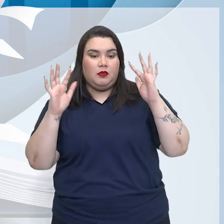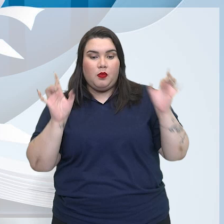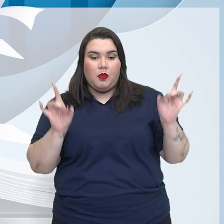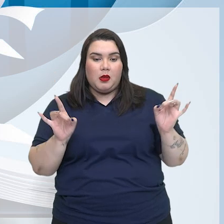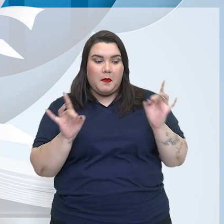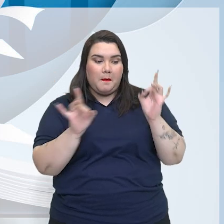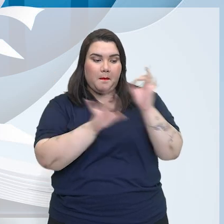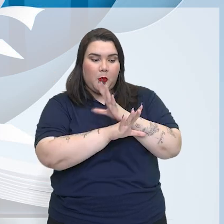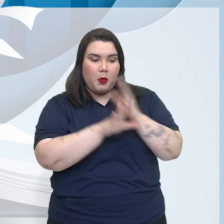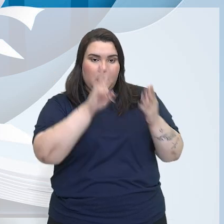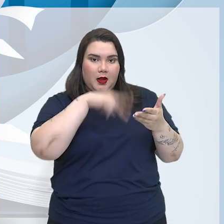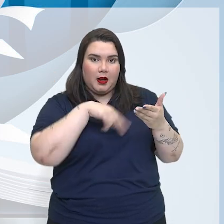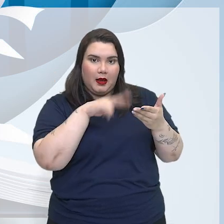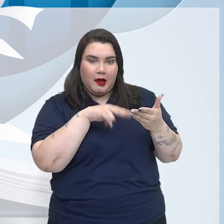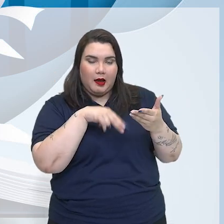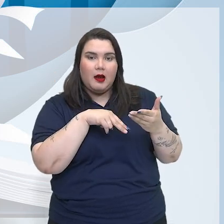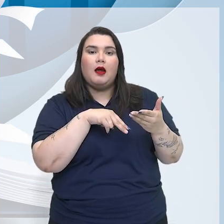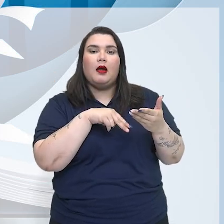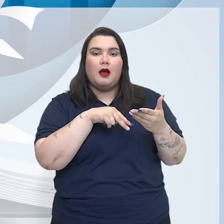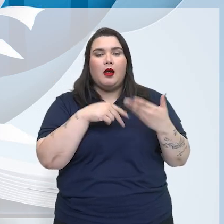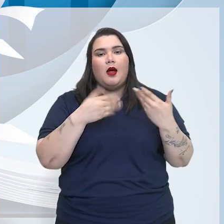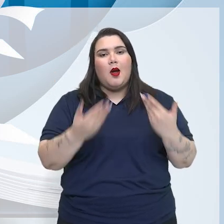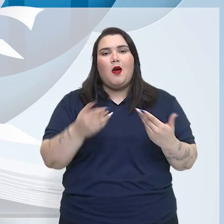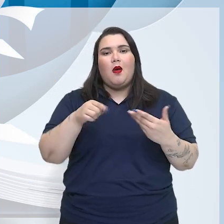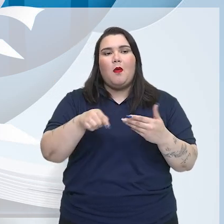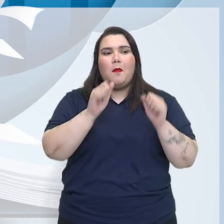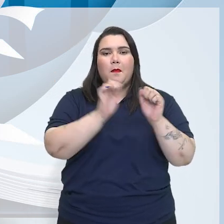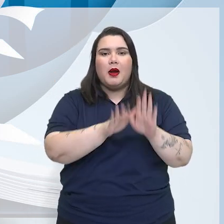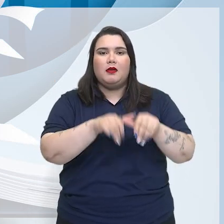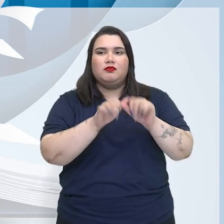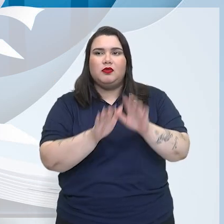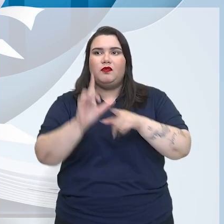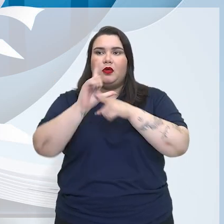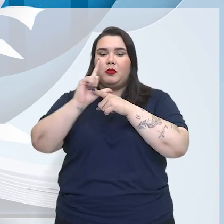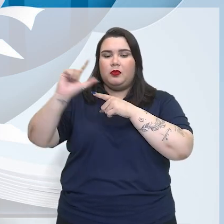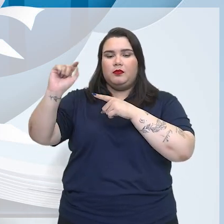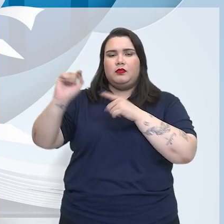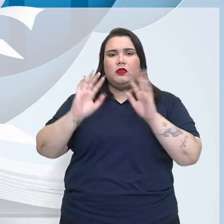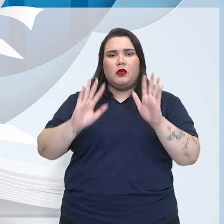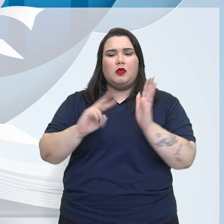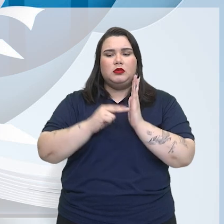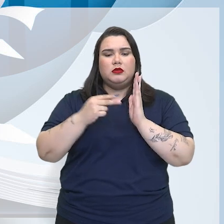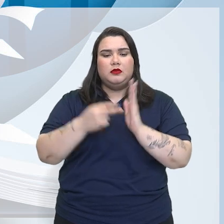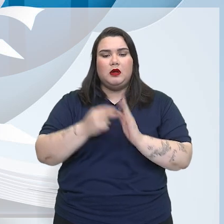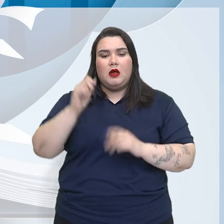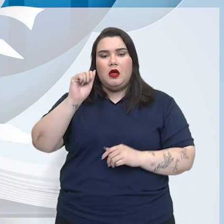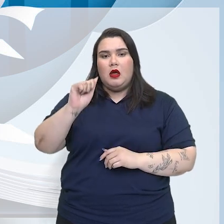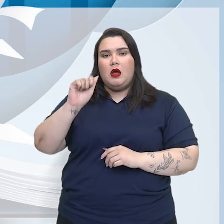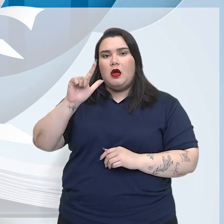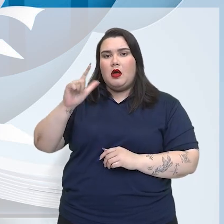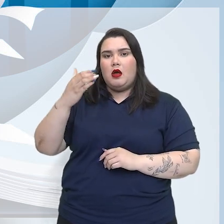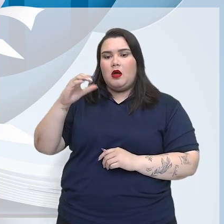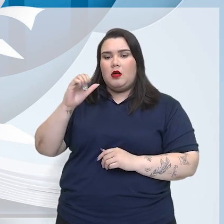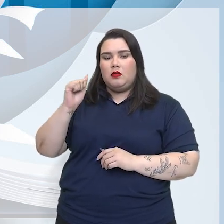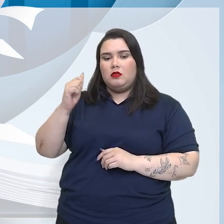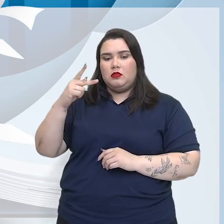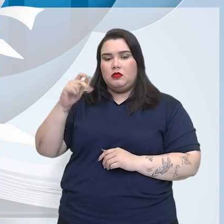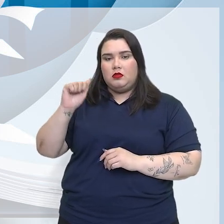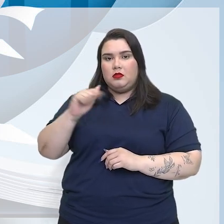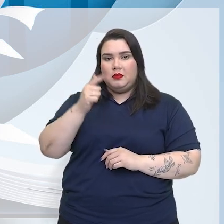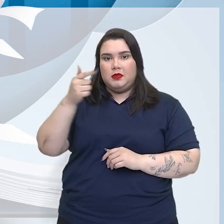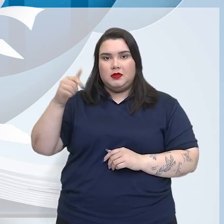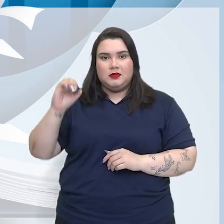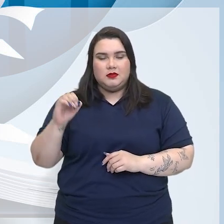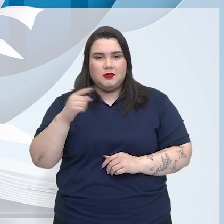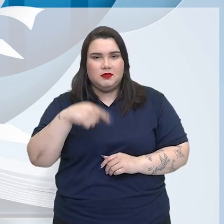livro, eles alçam voo, como de um alçapão. Vocês sabem o que é alçapão? Alguém de menino